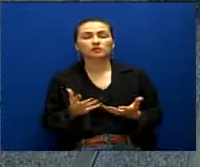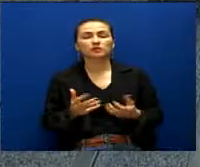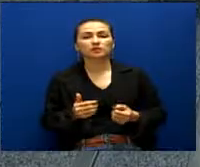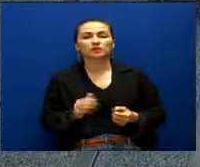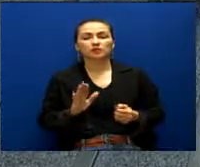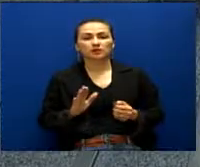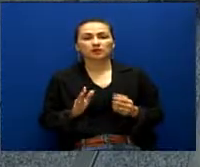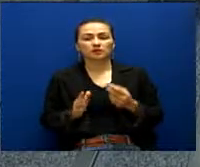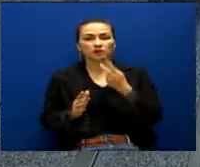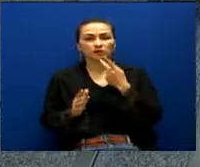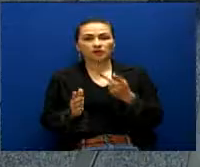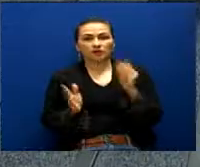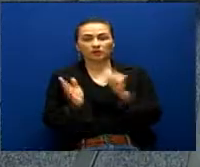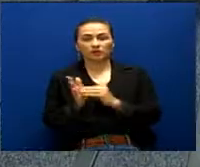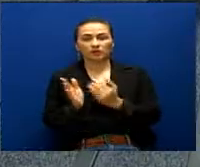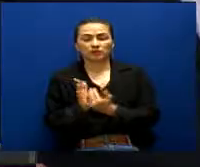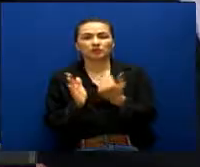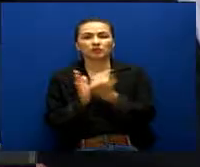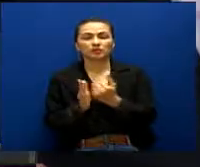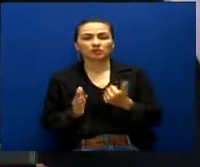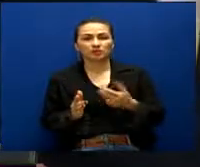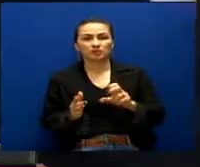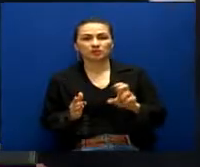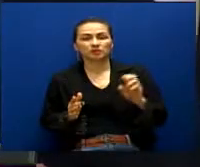tá certo, senhor presidente. Fica à vontade, tem 15 minutos. Eu também.